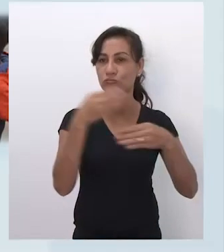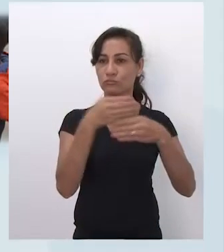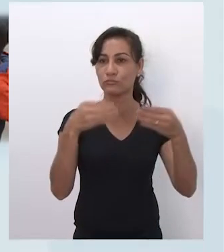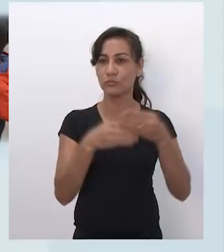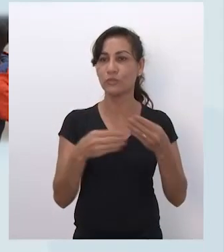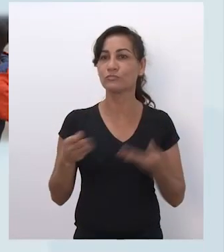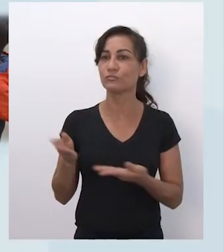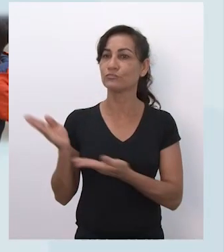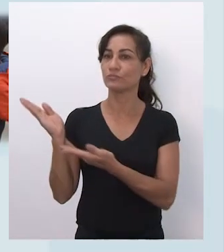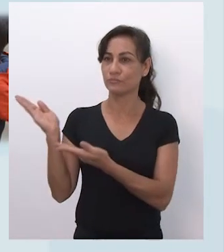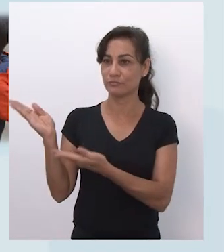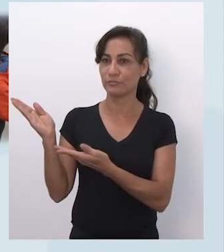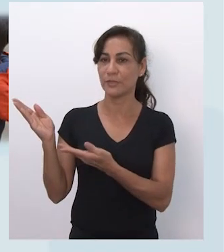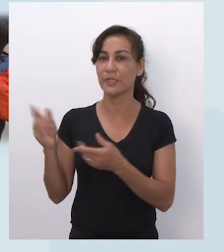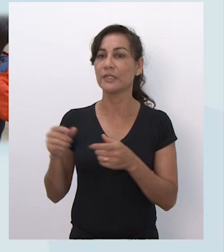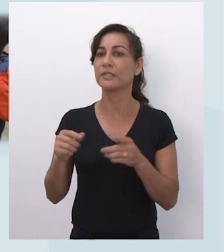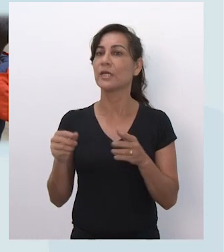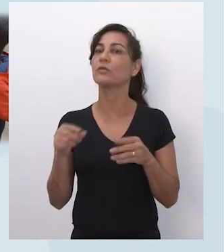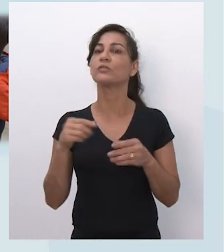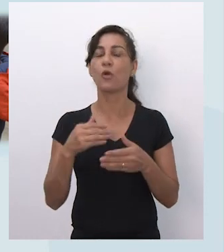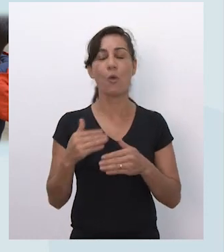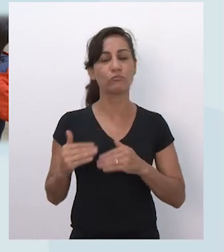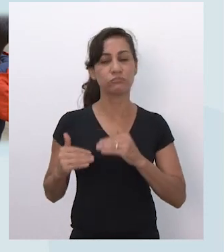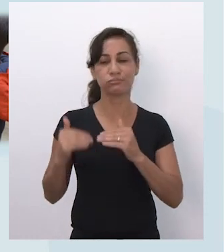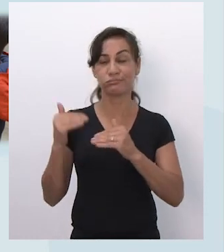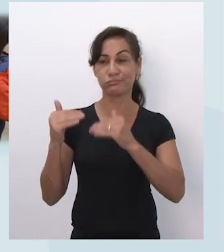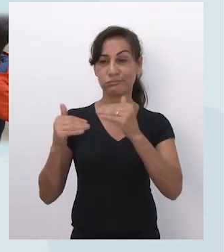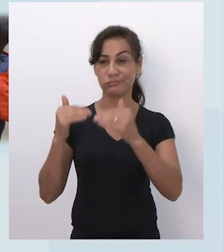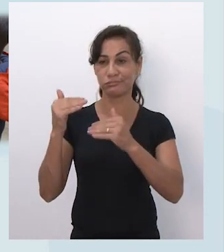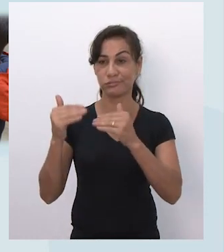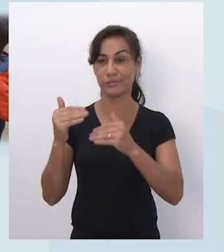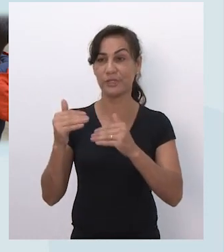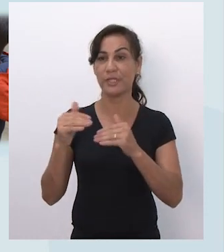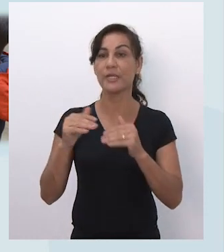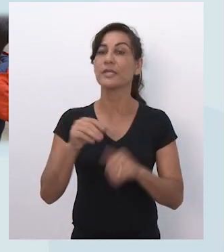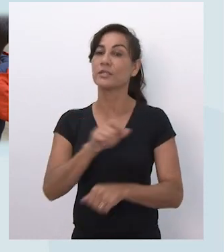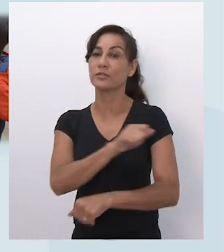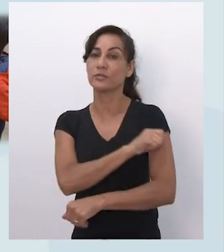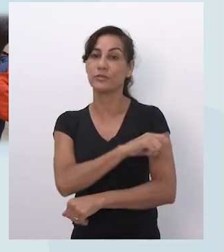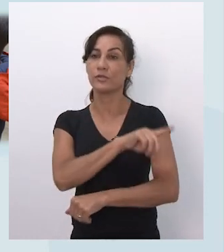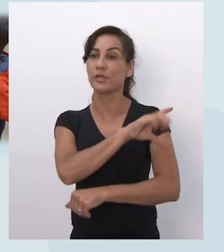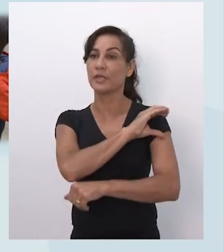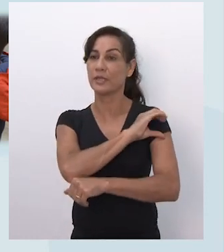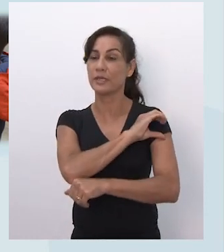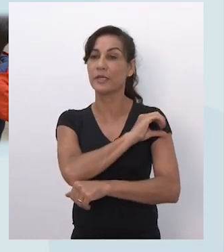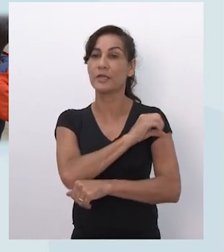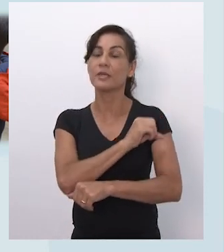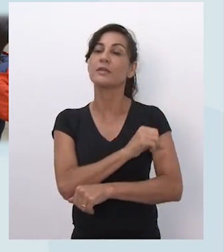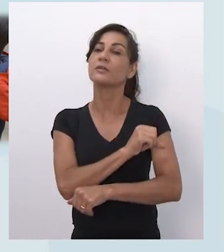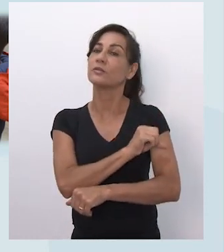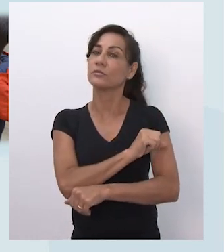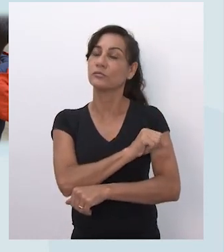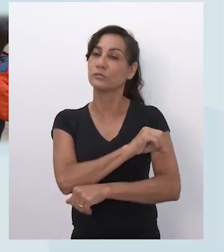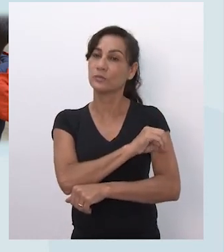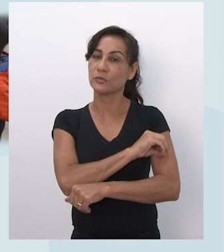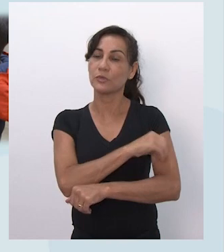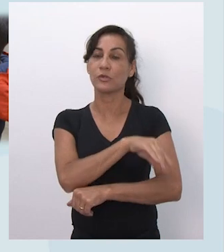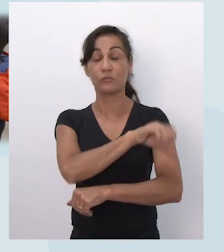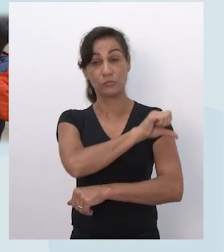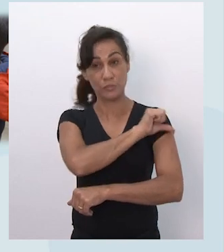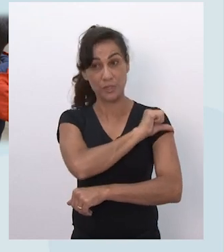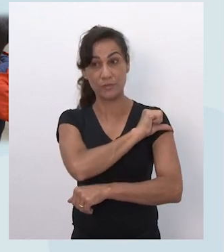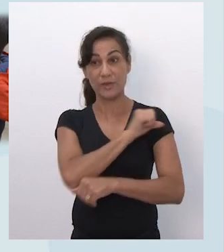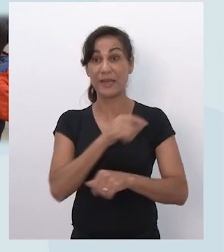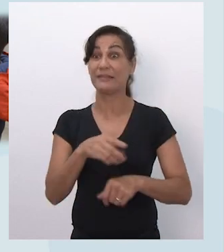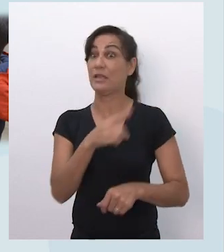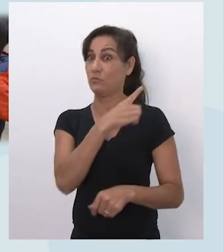alfabetização cartográfica, ela é desenvolvida desde os anos iniciais, e ela é um processo, né, que ocorre dos anos iniciais e vai até o ensino